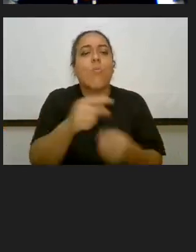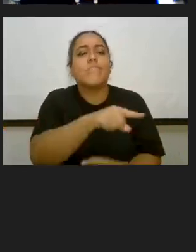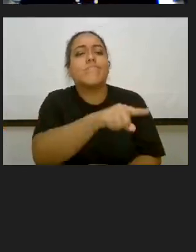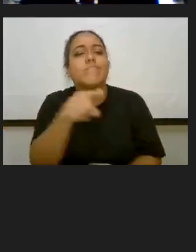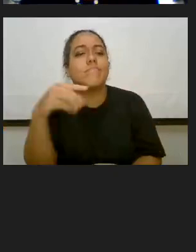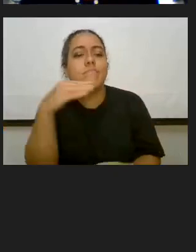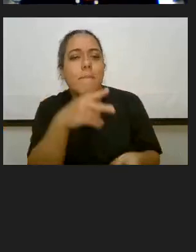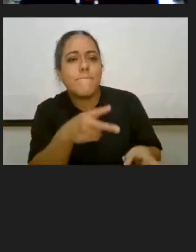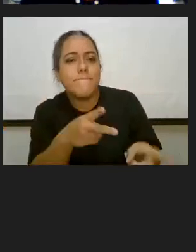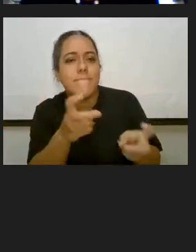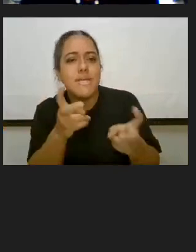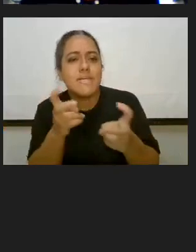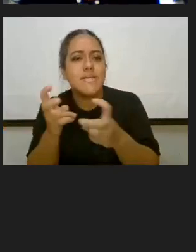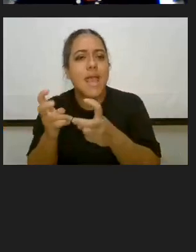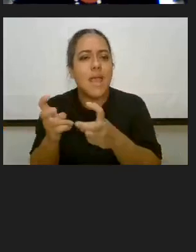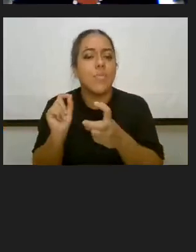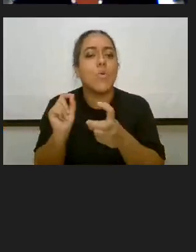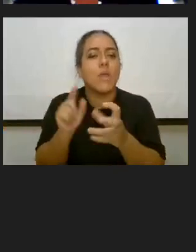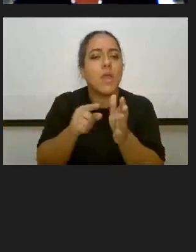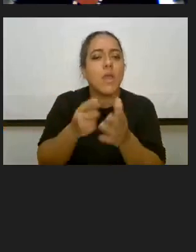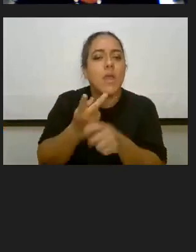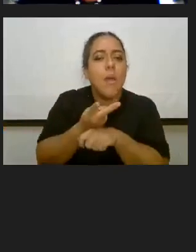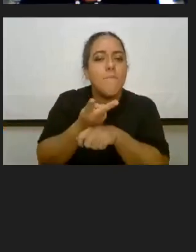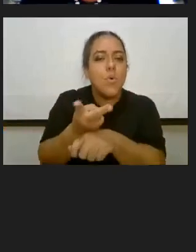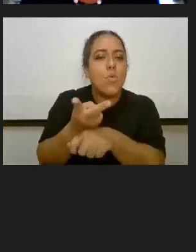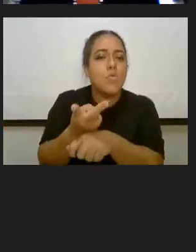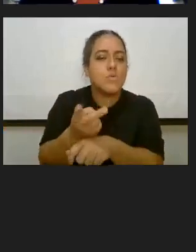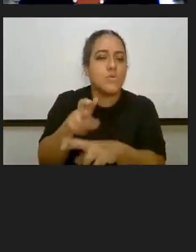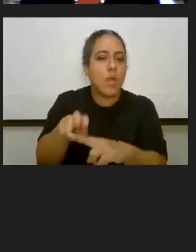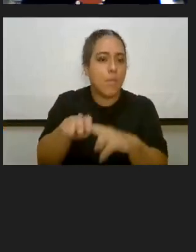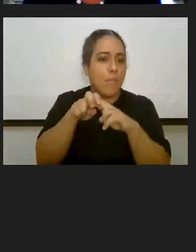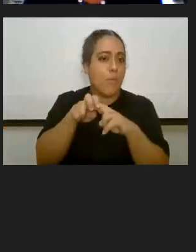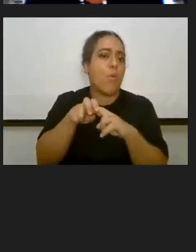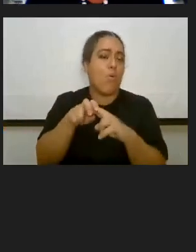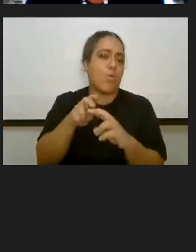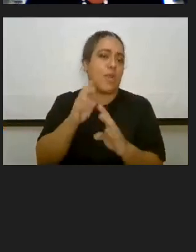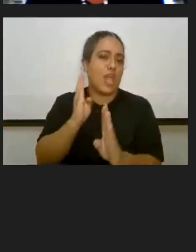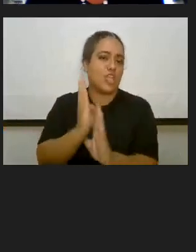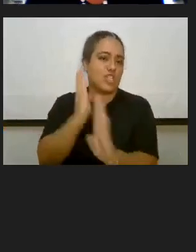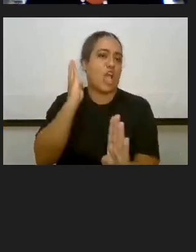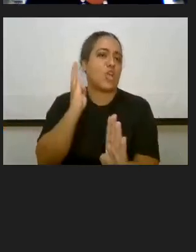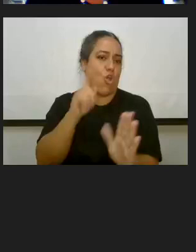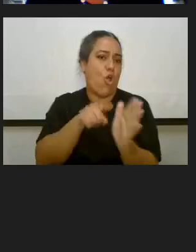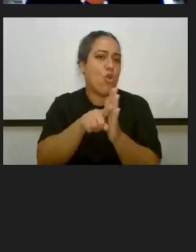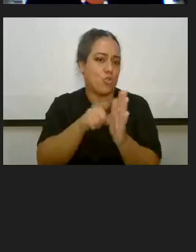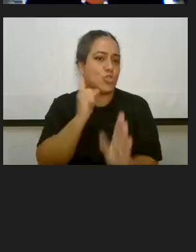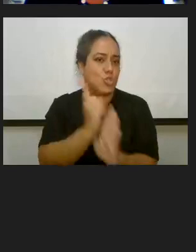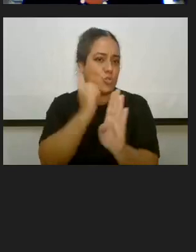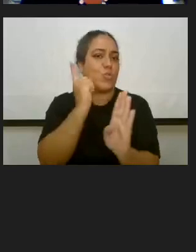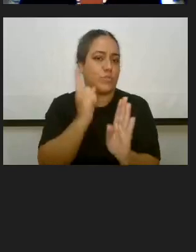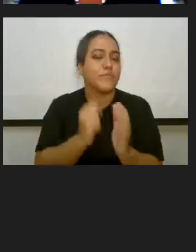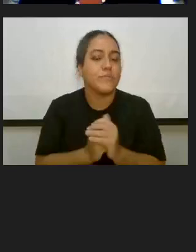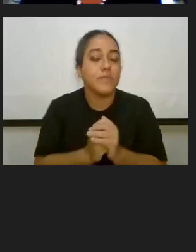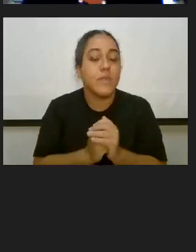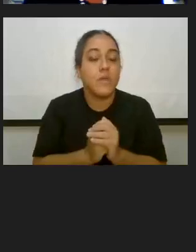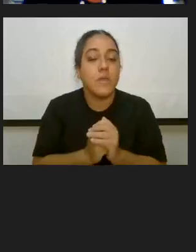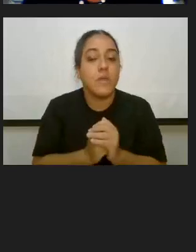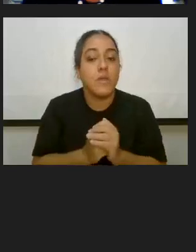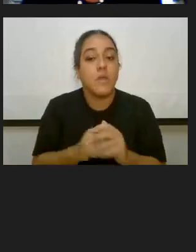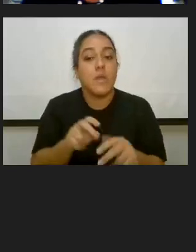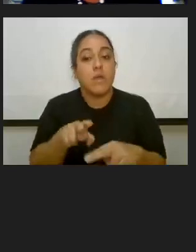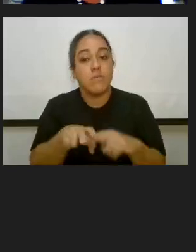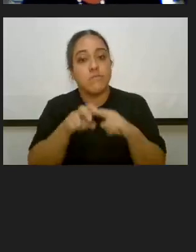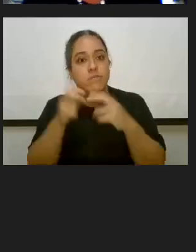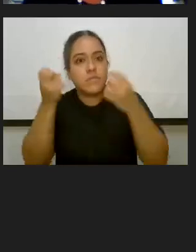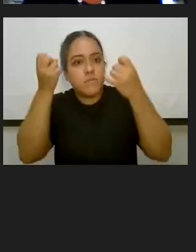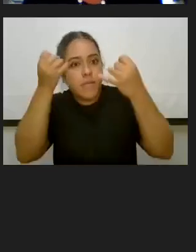por diagnóstico? Se a gente reconhece, como você tem visto essa busca por diagnóstico? Por uma explicação, por